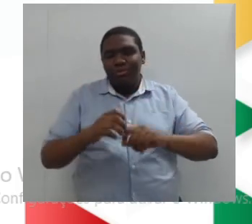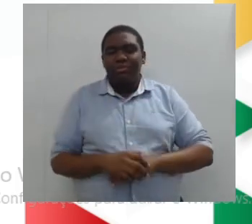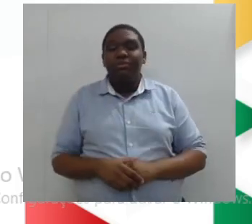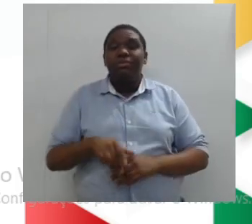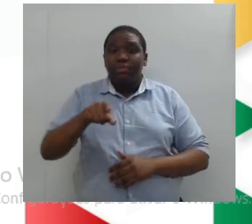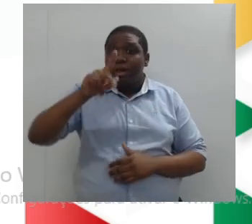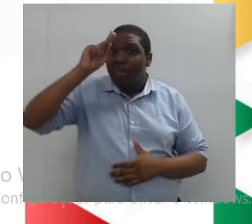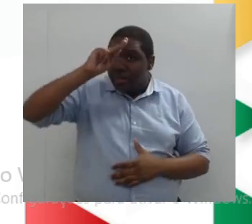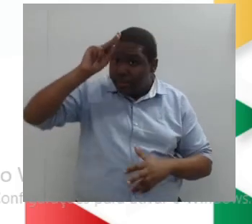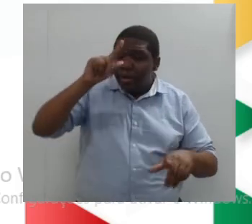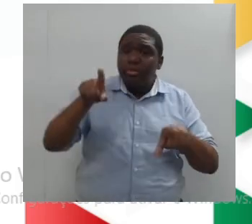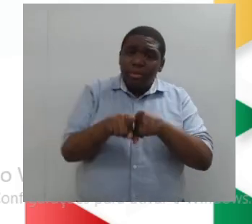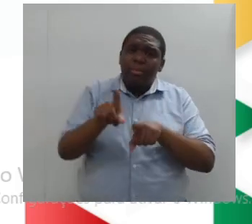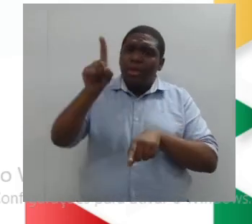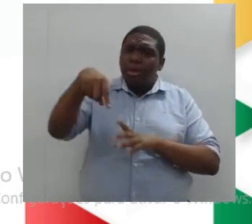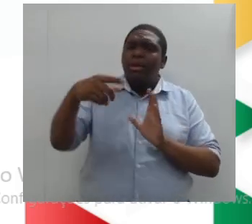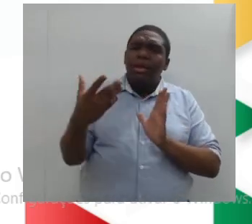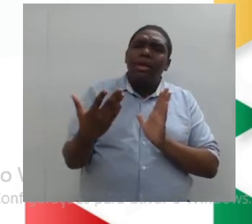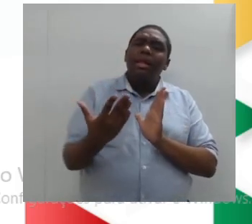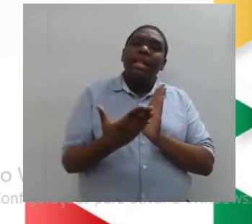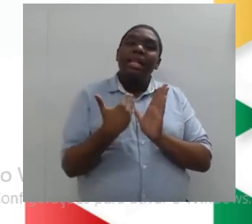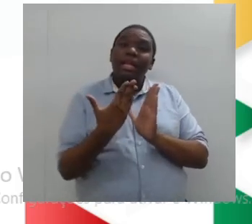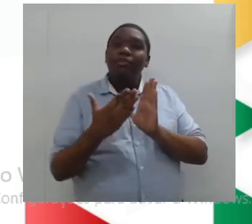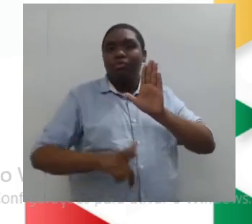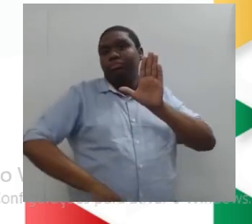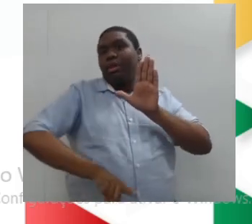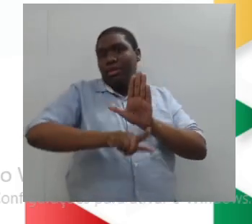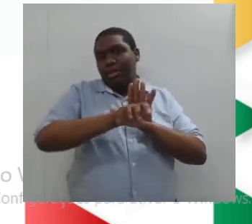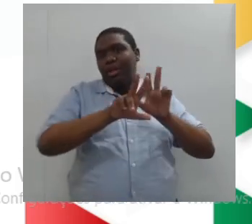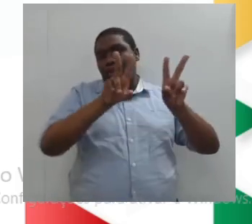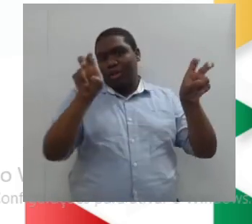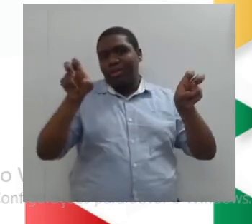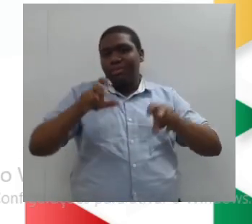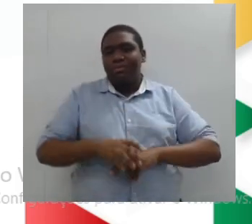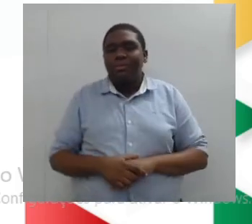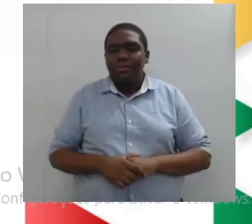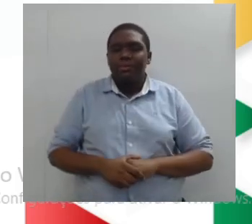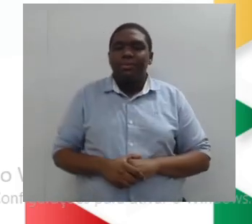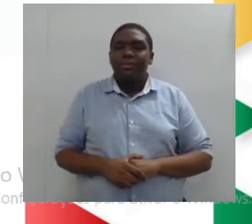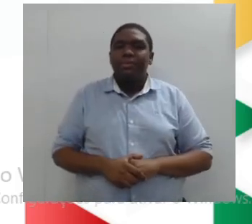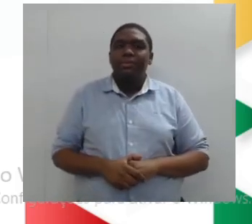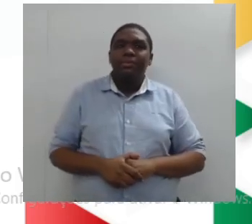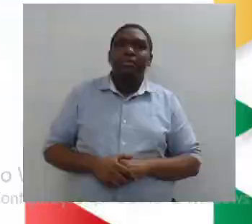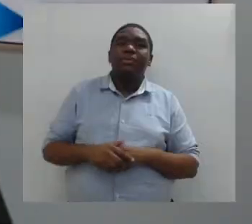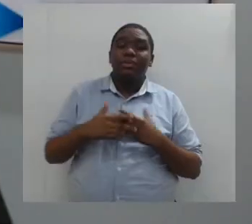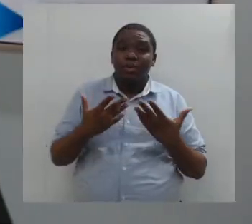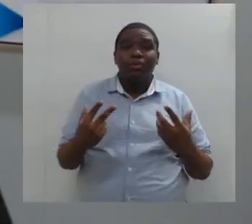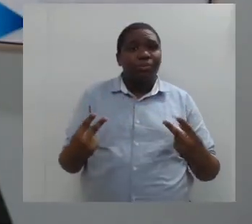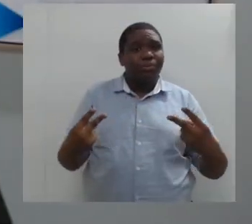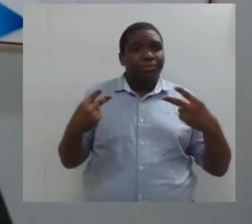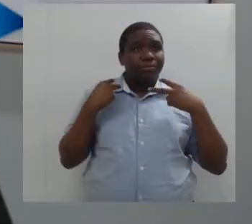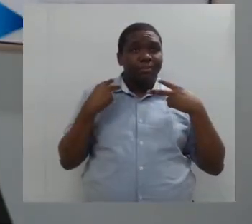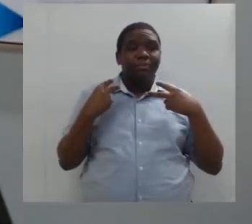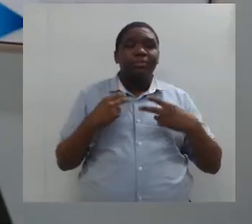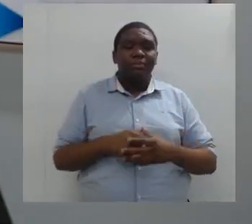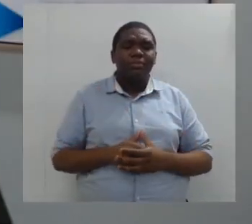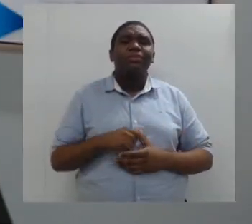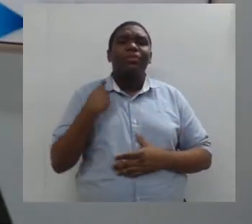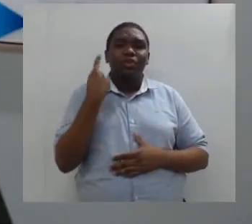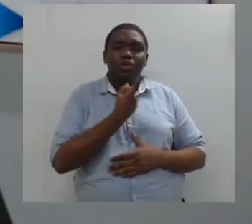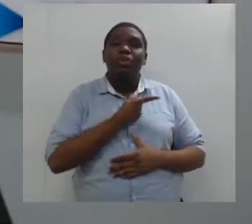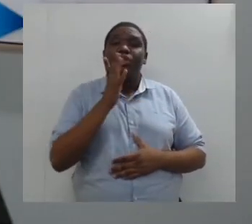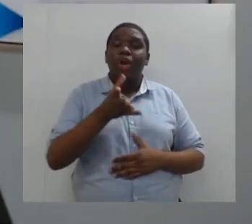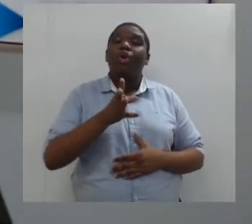que é chamado também de o livro das leis. Vamos ver aqui, cortando para mim. Vejam só, nós já